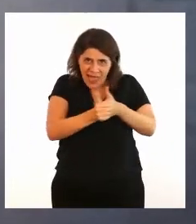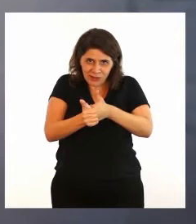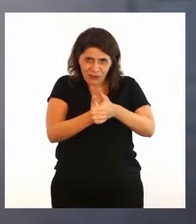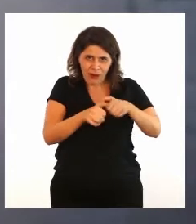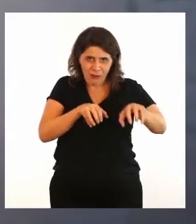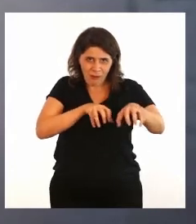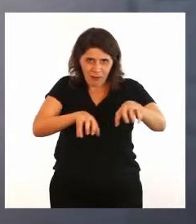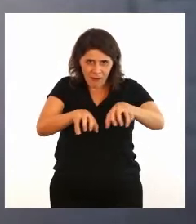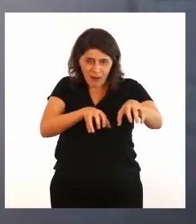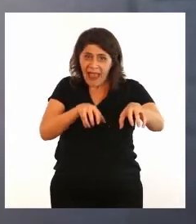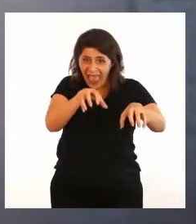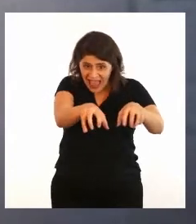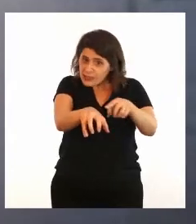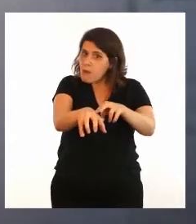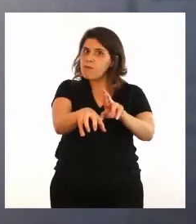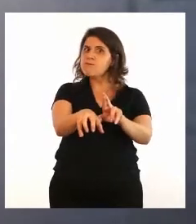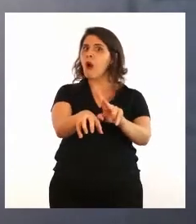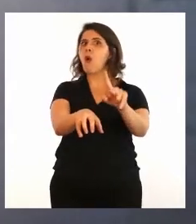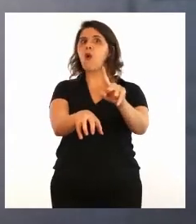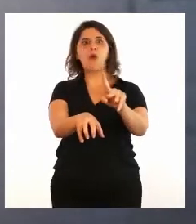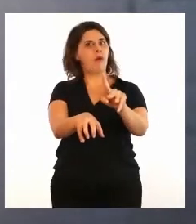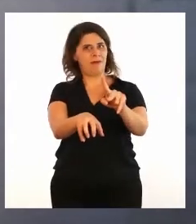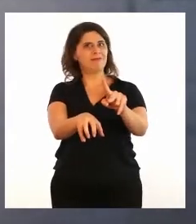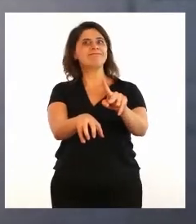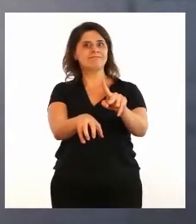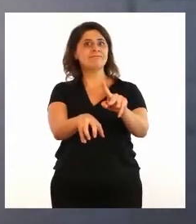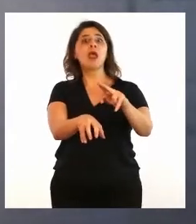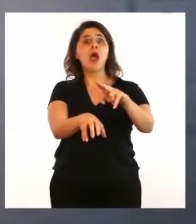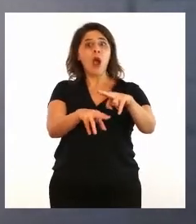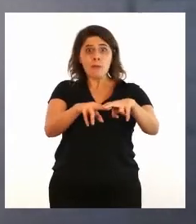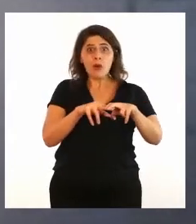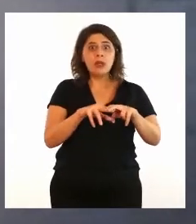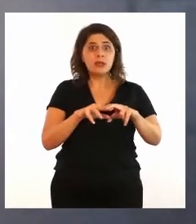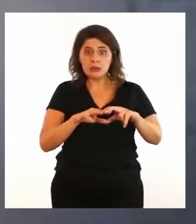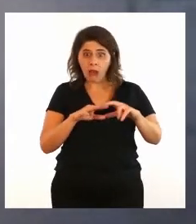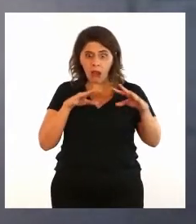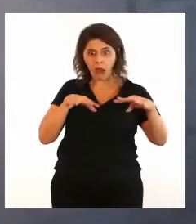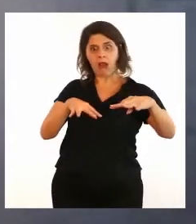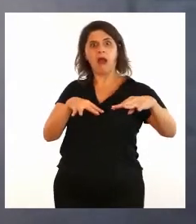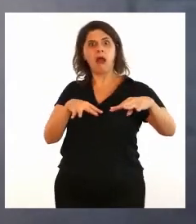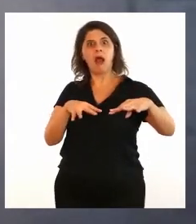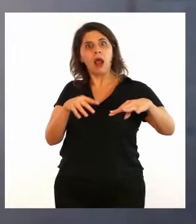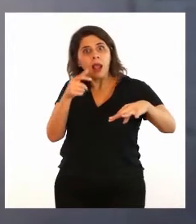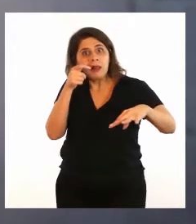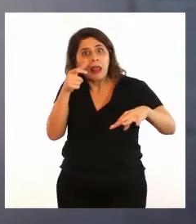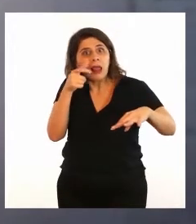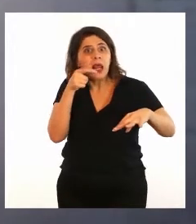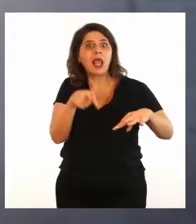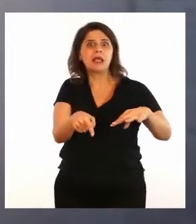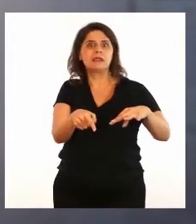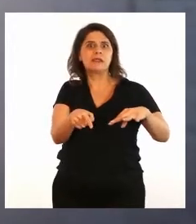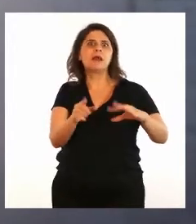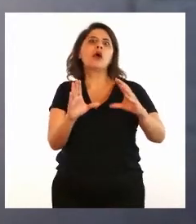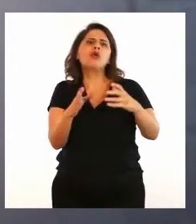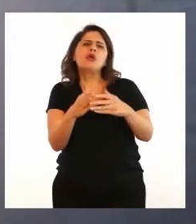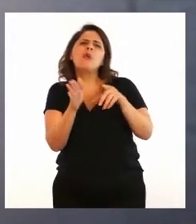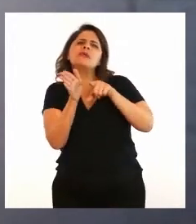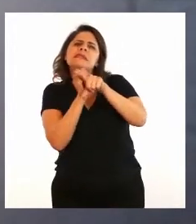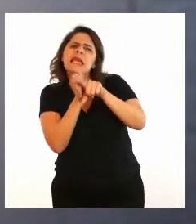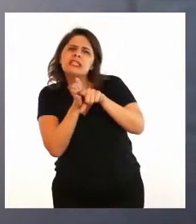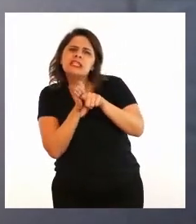esse foi também o motivo dele ter se tornado um objeto de interesse de diversos cientistas